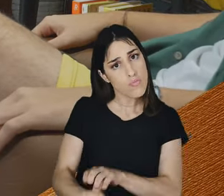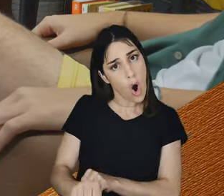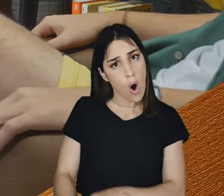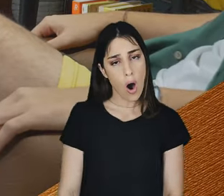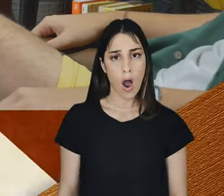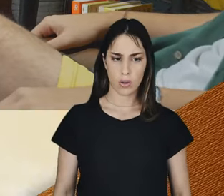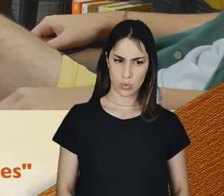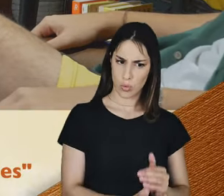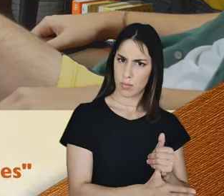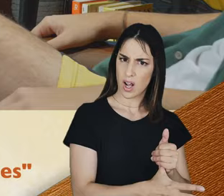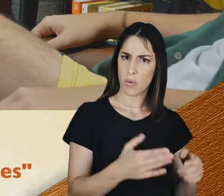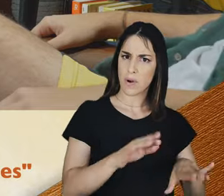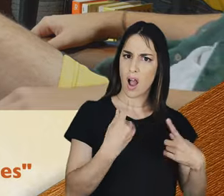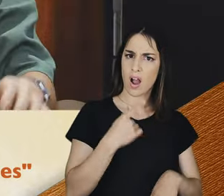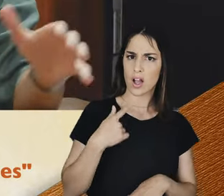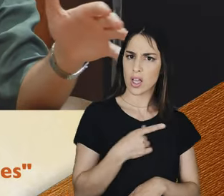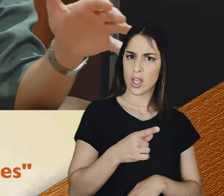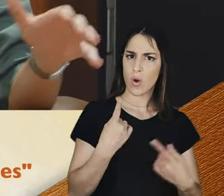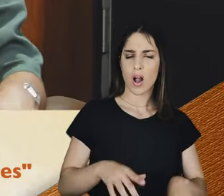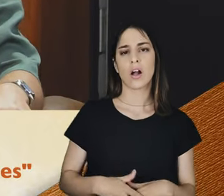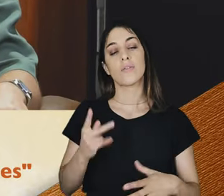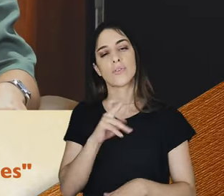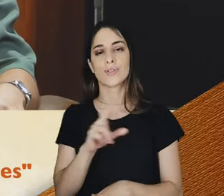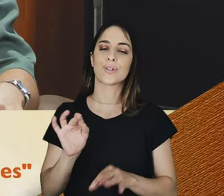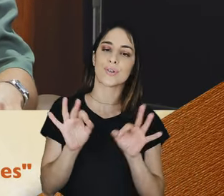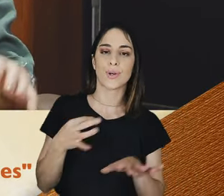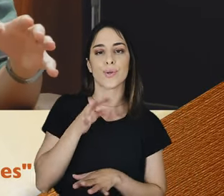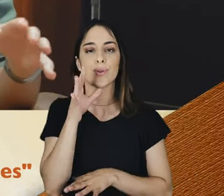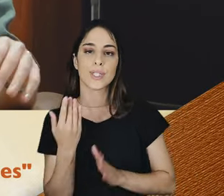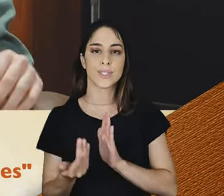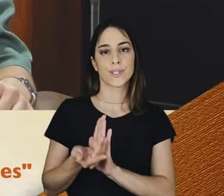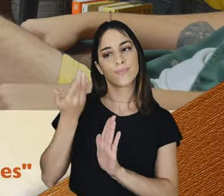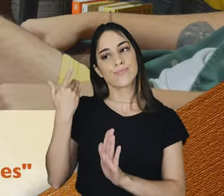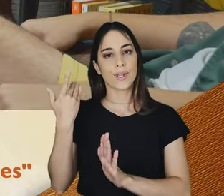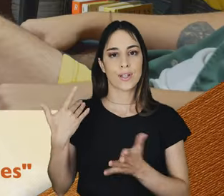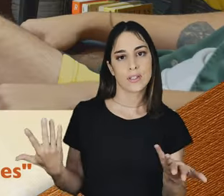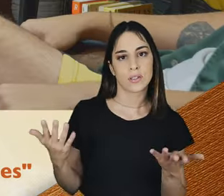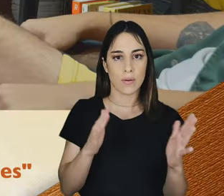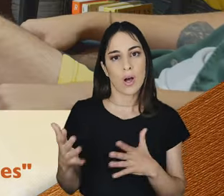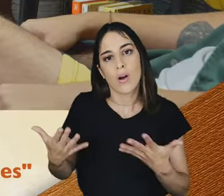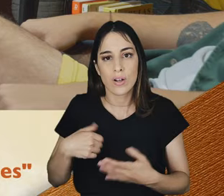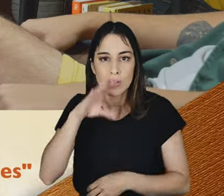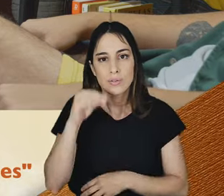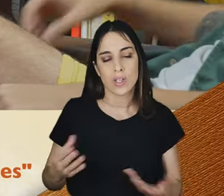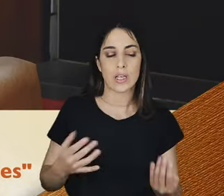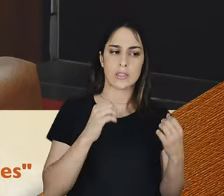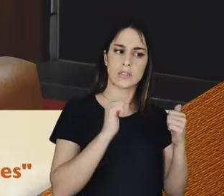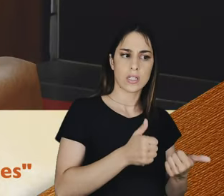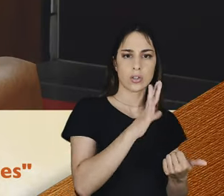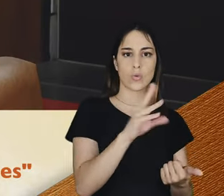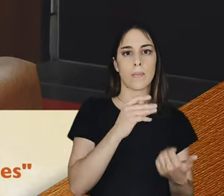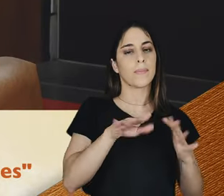tubarão? Mas há tubarões no rio? Vitor, como é que tu disse? Eu já saltei noutra época, num... Certo, João, mas